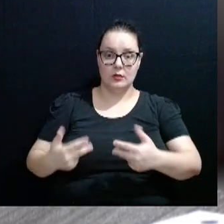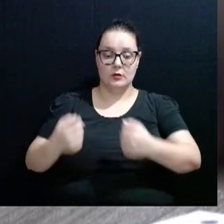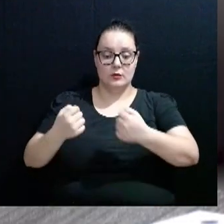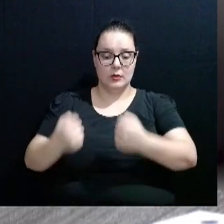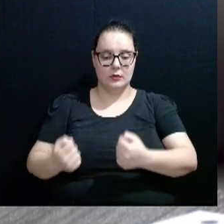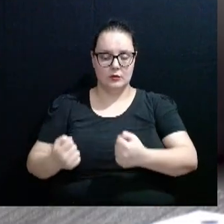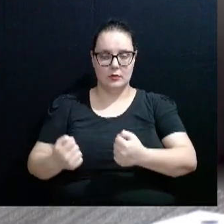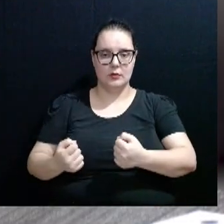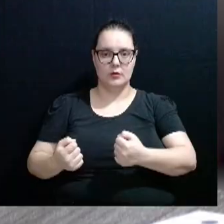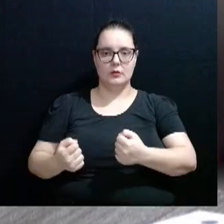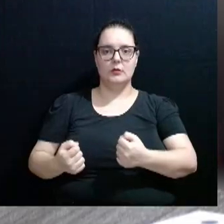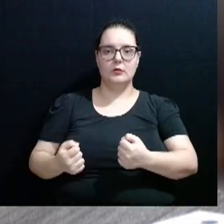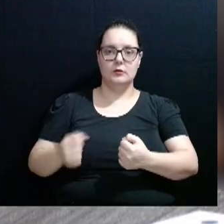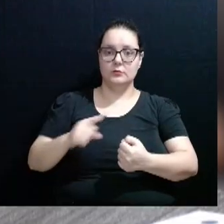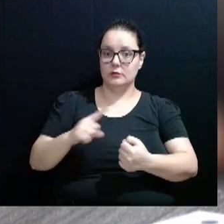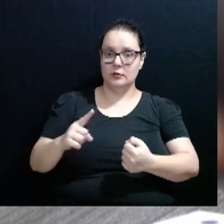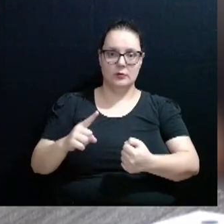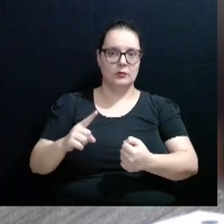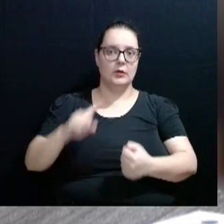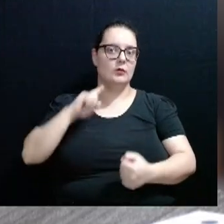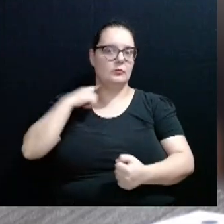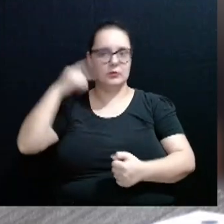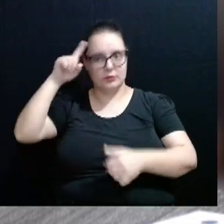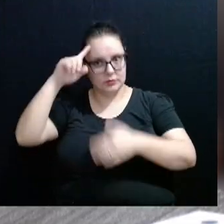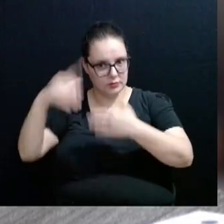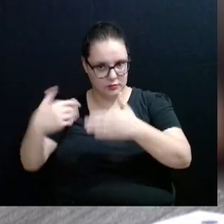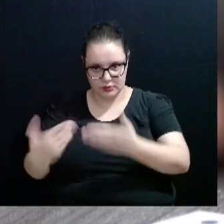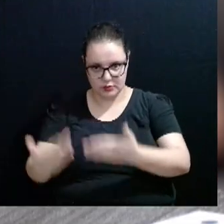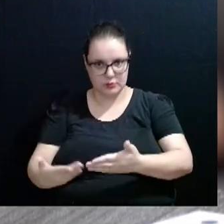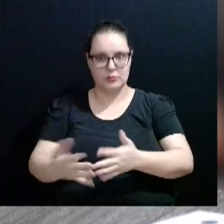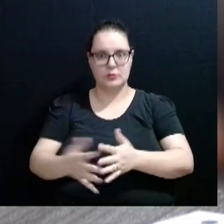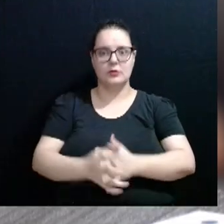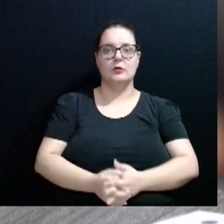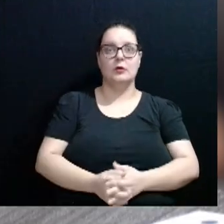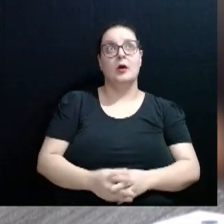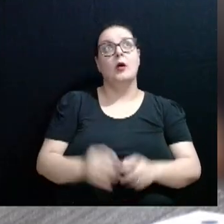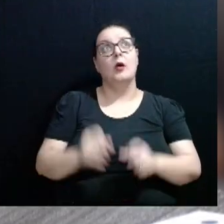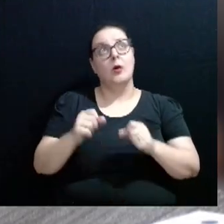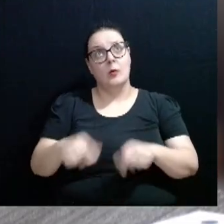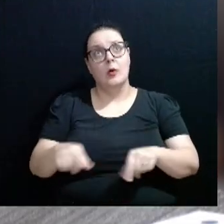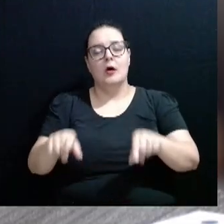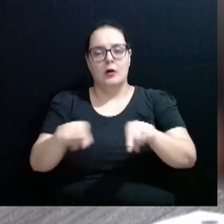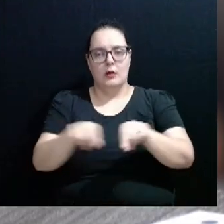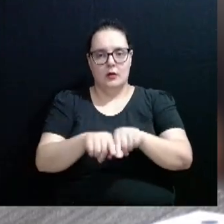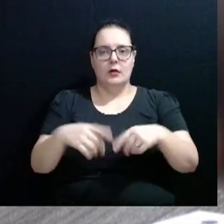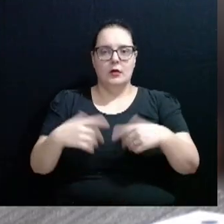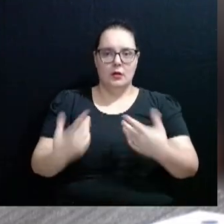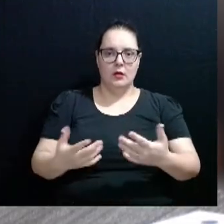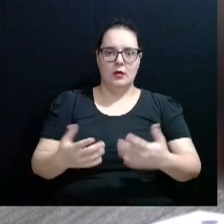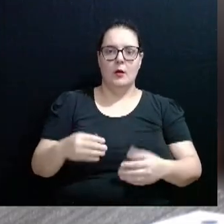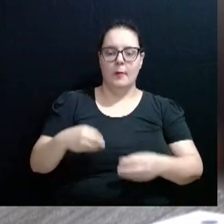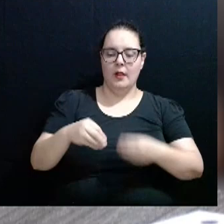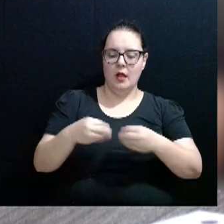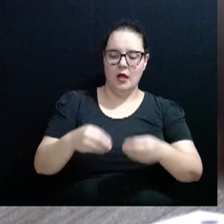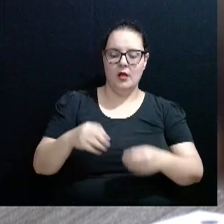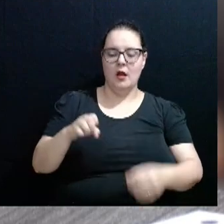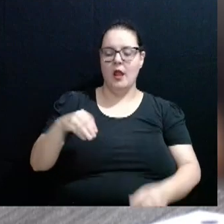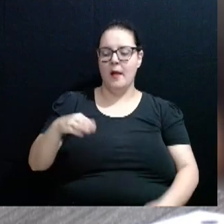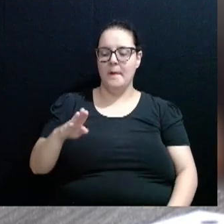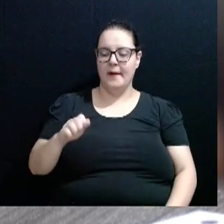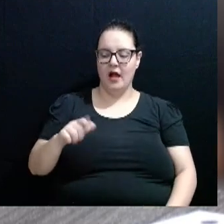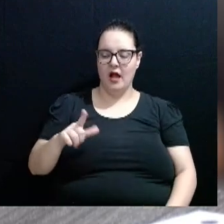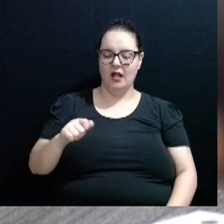o resíduo sólido do dia a dia necessariamente, até pode ser também, né, o plástico, a embalagem, o papelão,